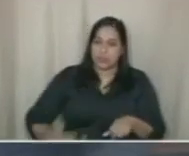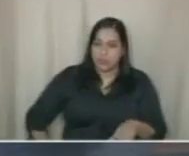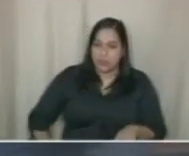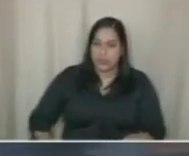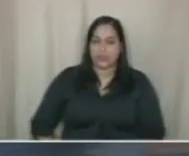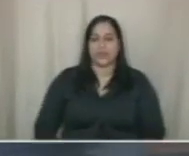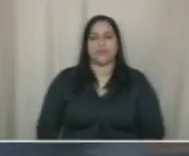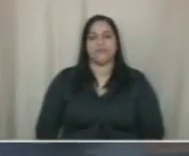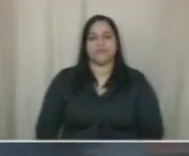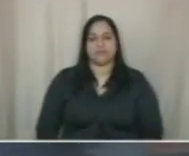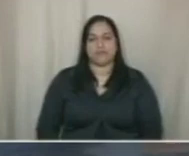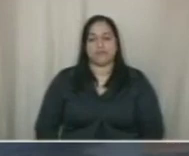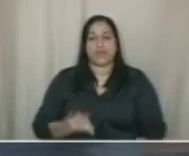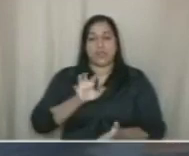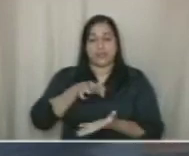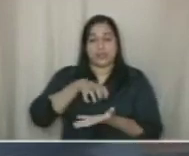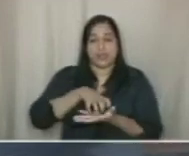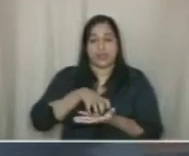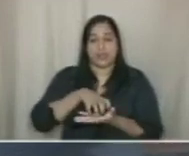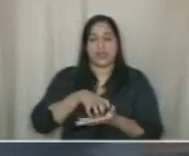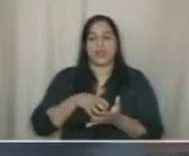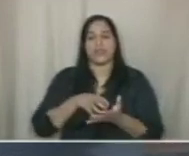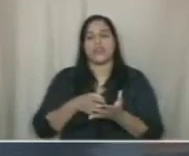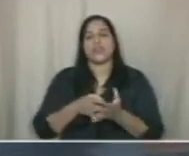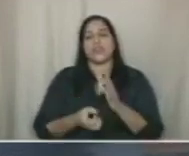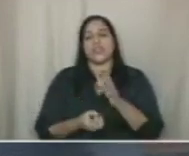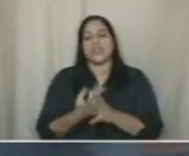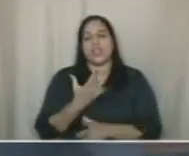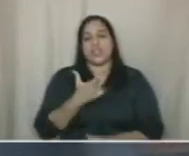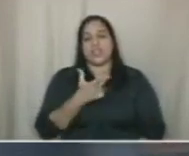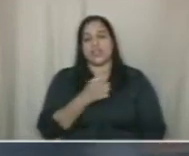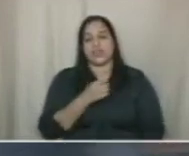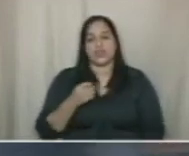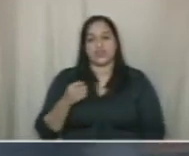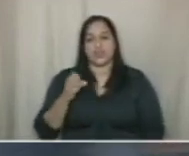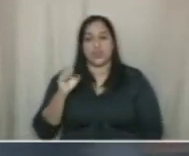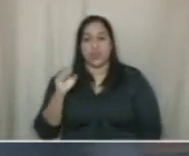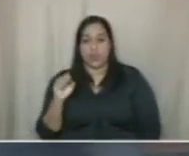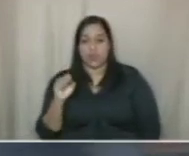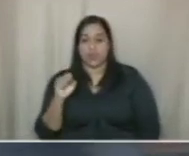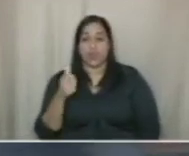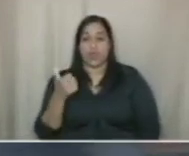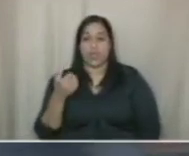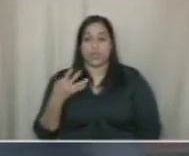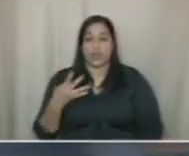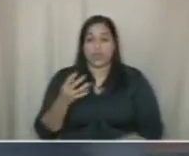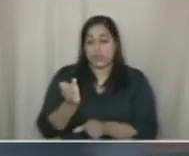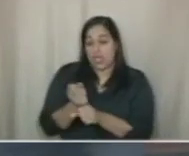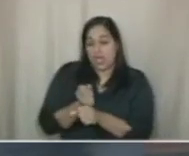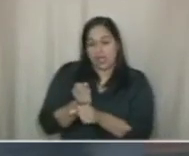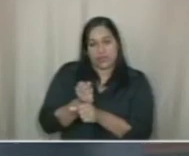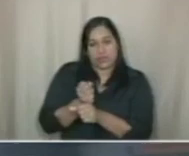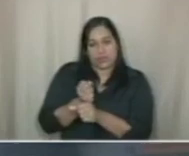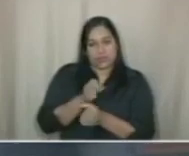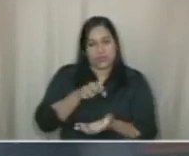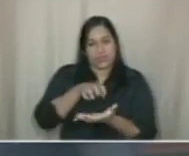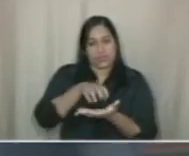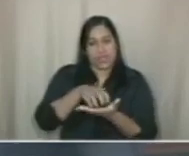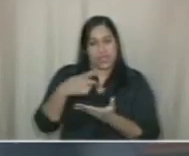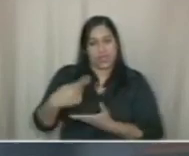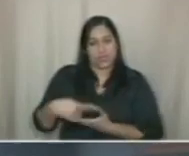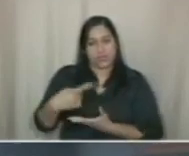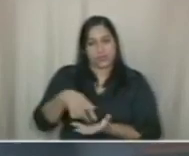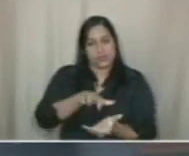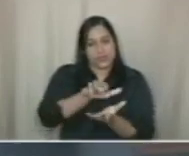carreira foi criada em 2008 e a 14 anos que essa carreira em Pernambuco ela ocupa